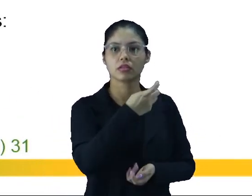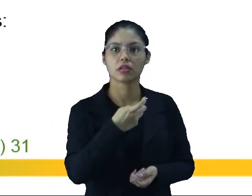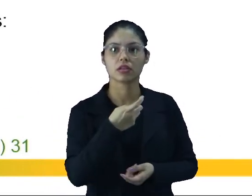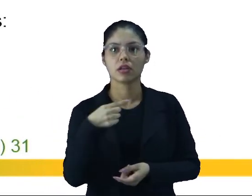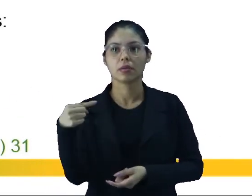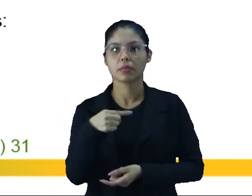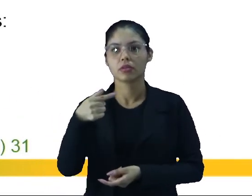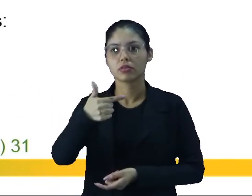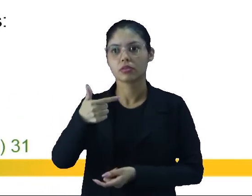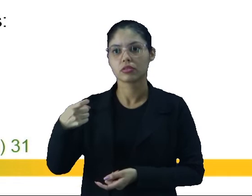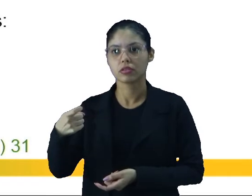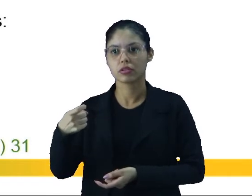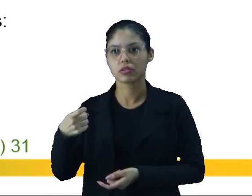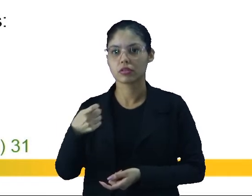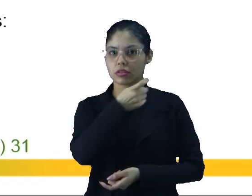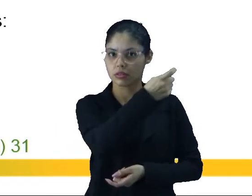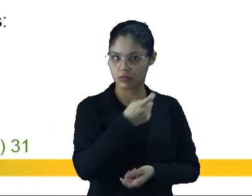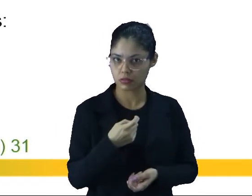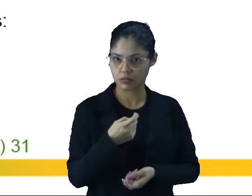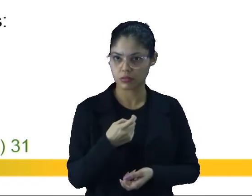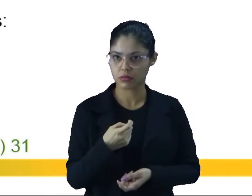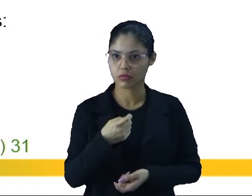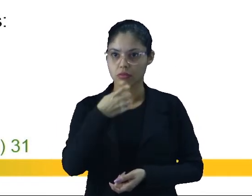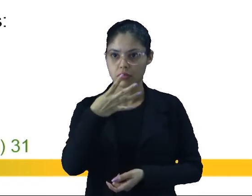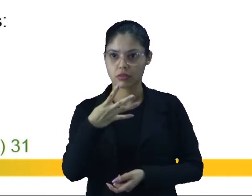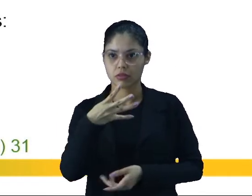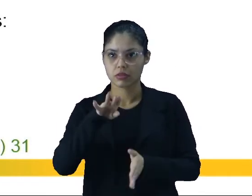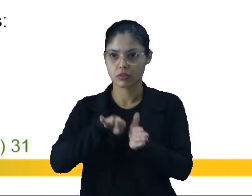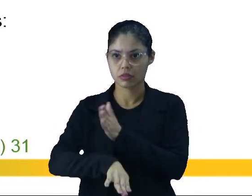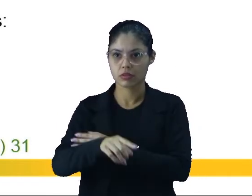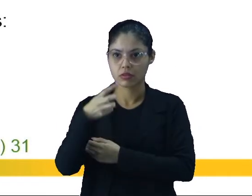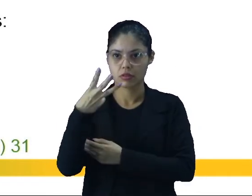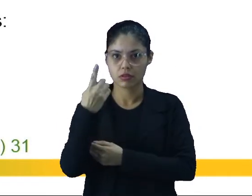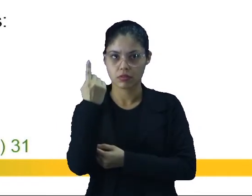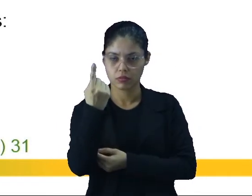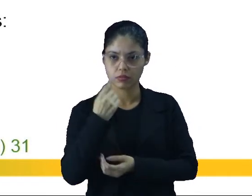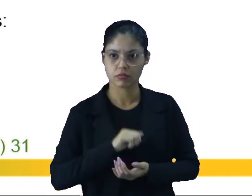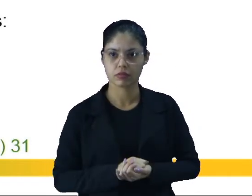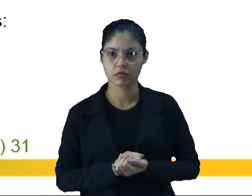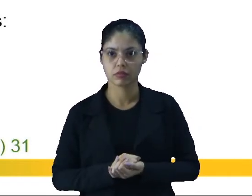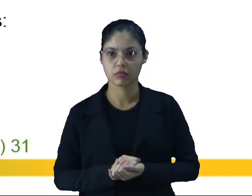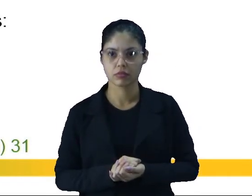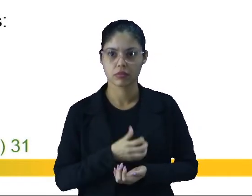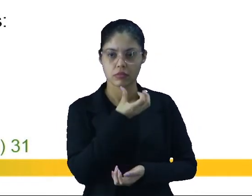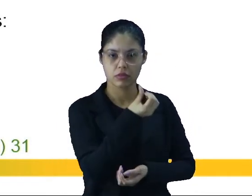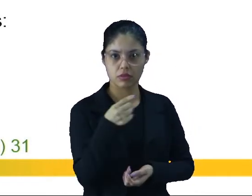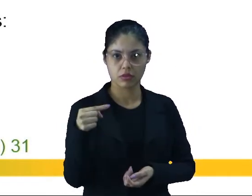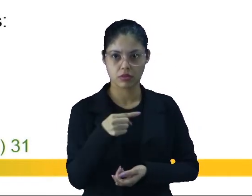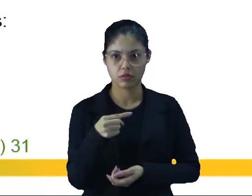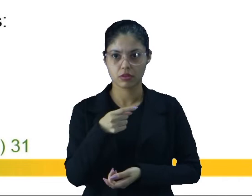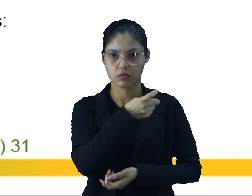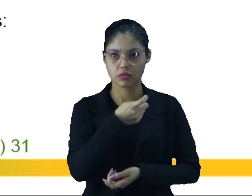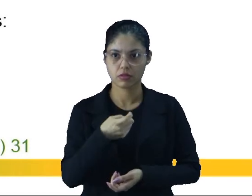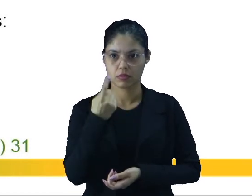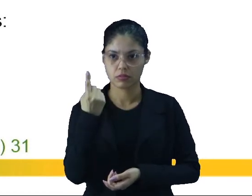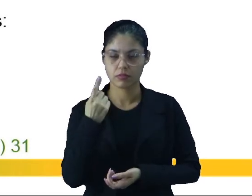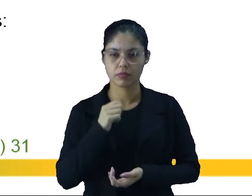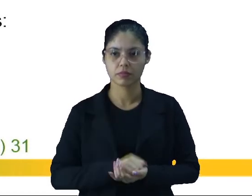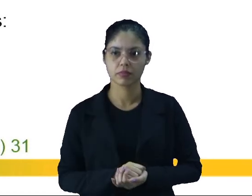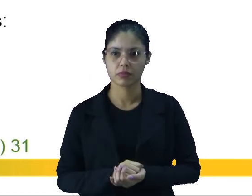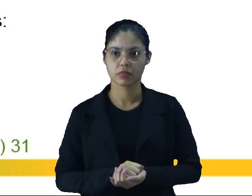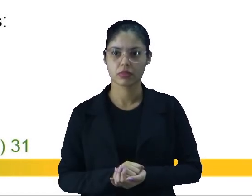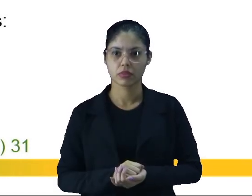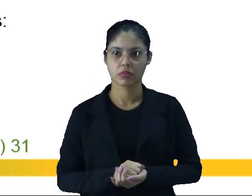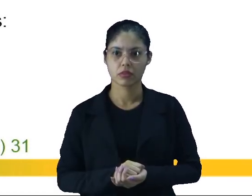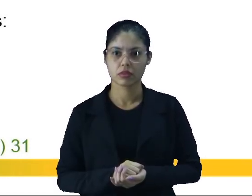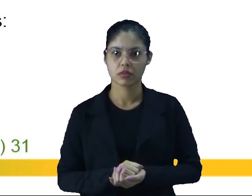3x menos 2x dá x. 4 tira 3 dá 1. Então vai ficar 6 igual a x mais 1. Eu vou